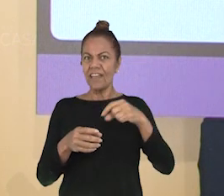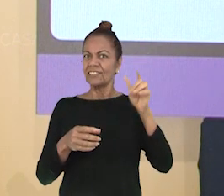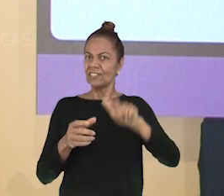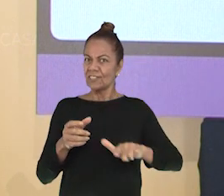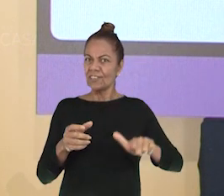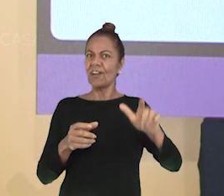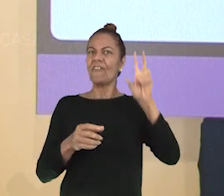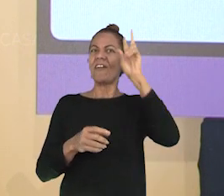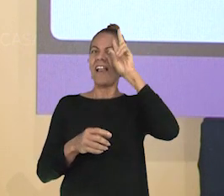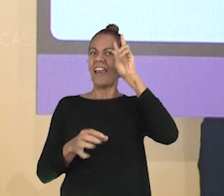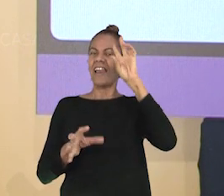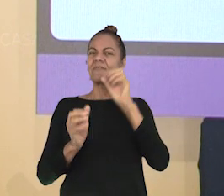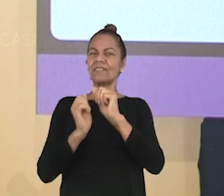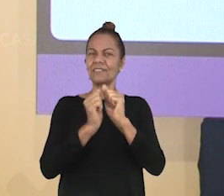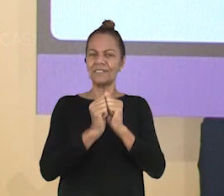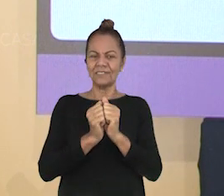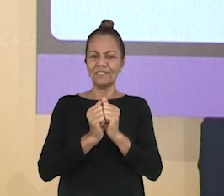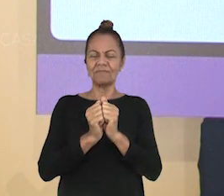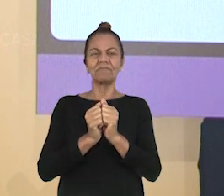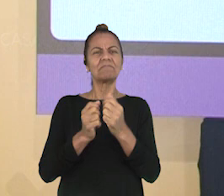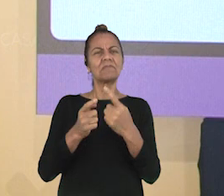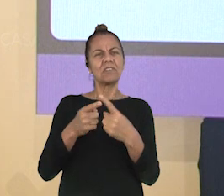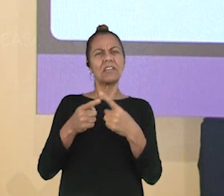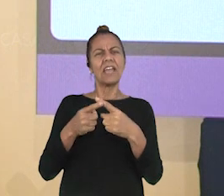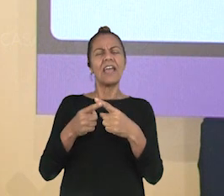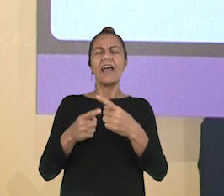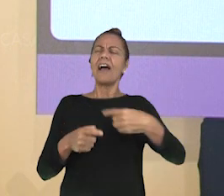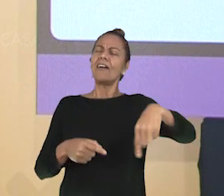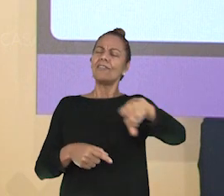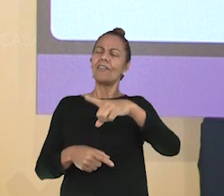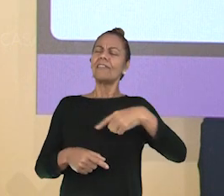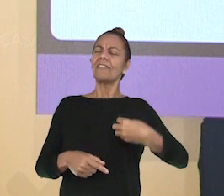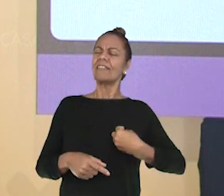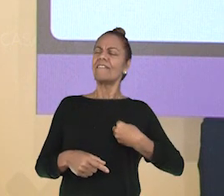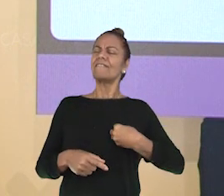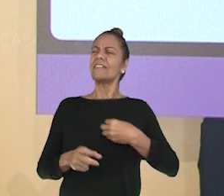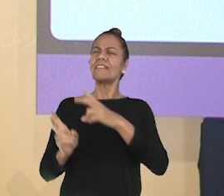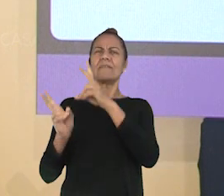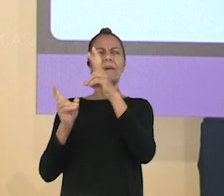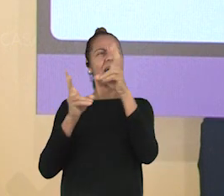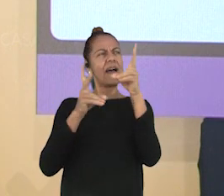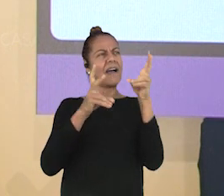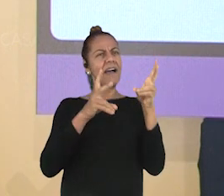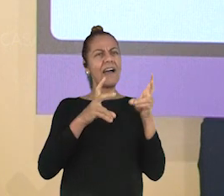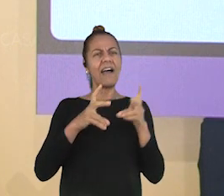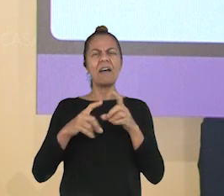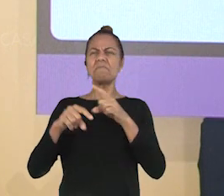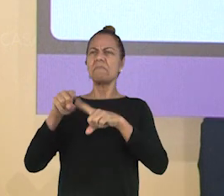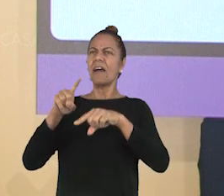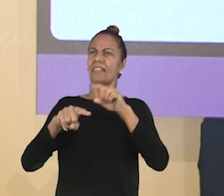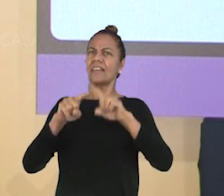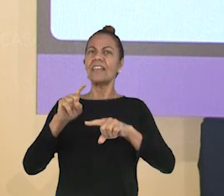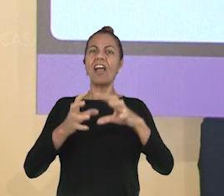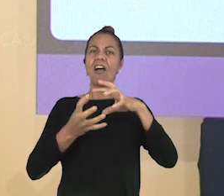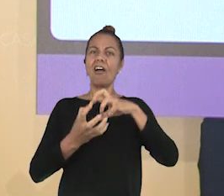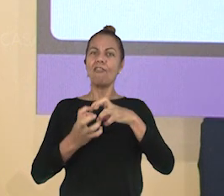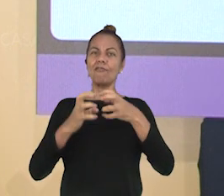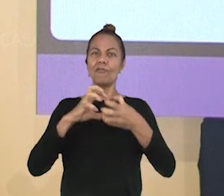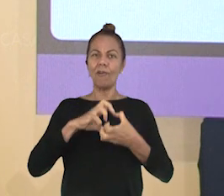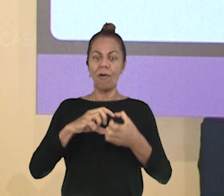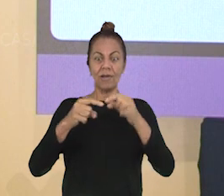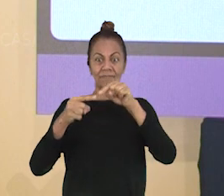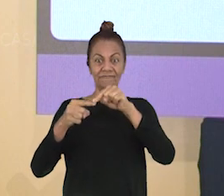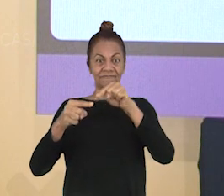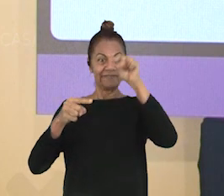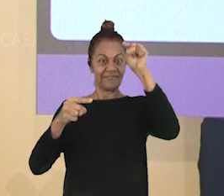vem comigo que vamos relembrar juntos. Ao nosso redor, há diversos objetos e construções que